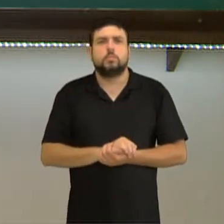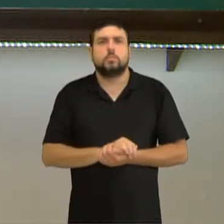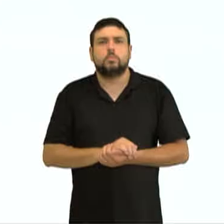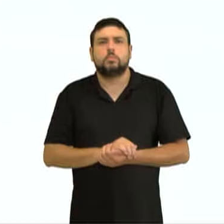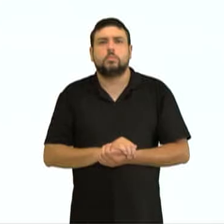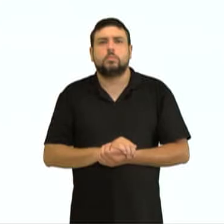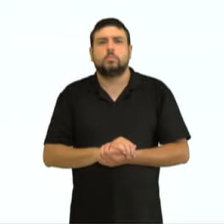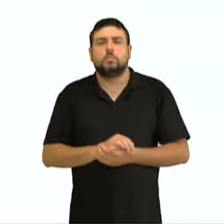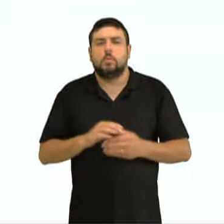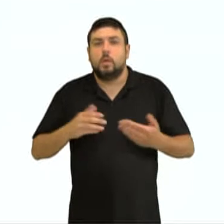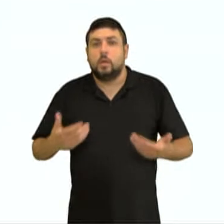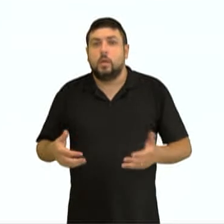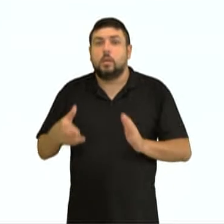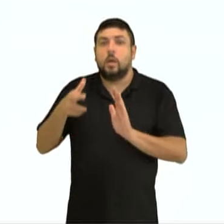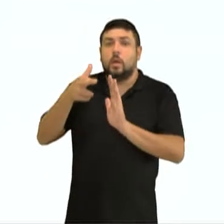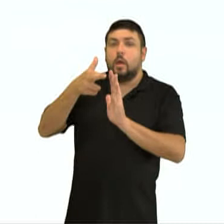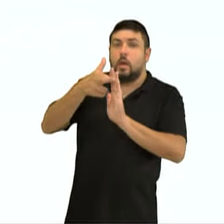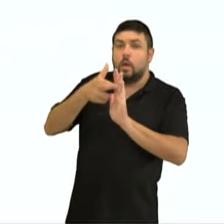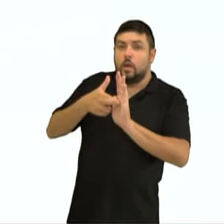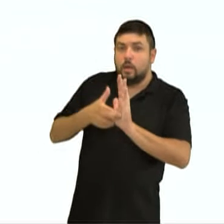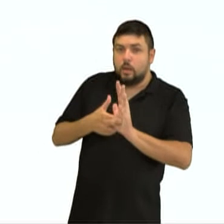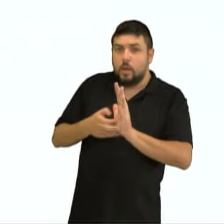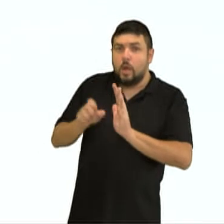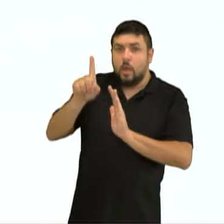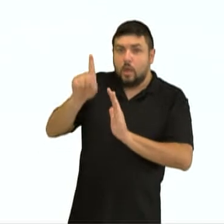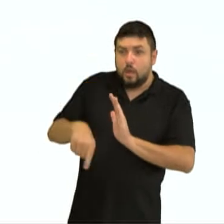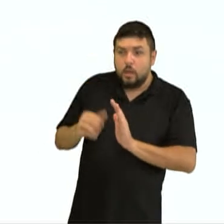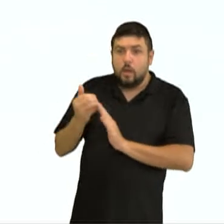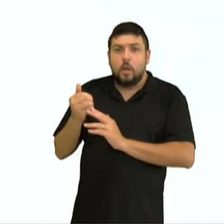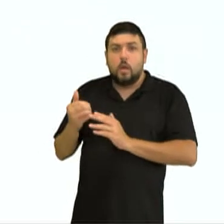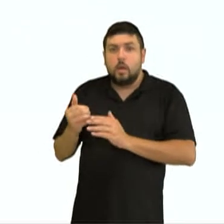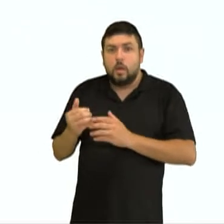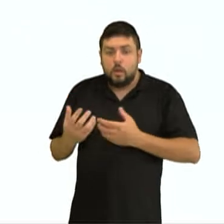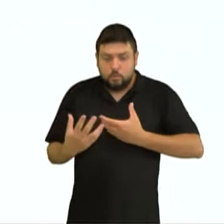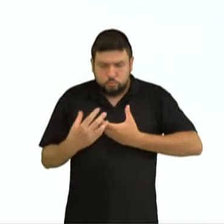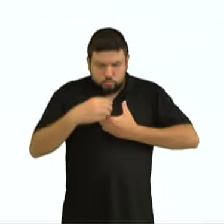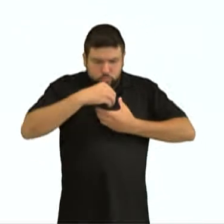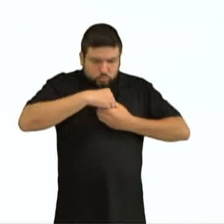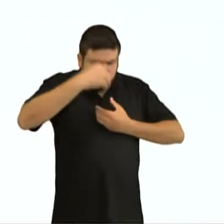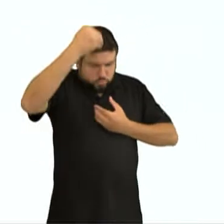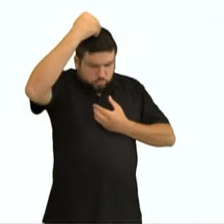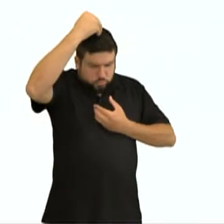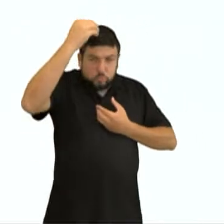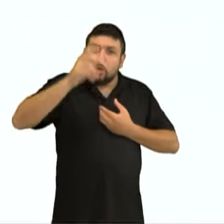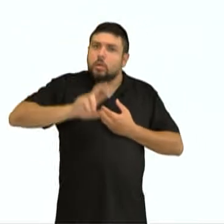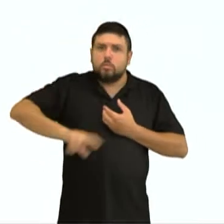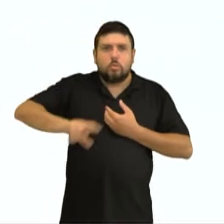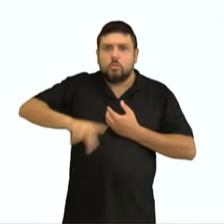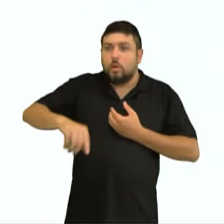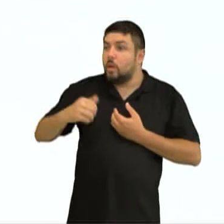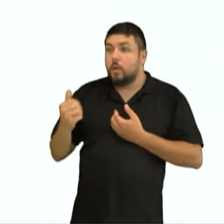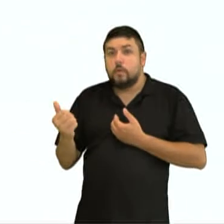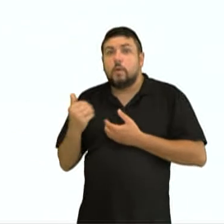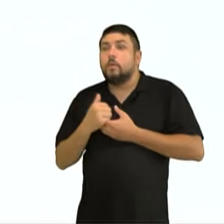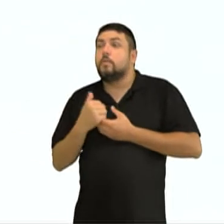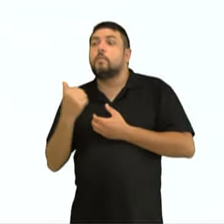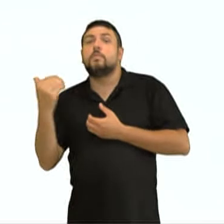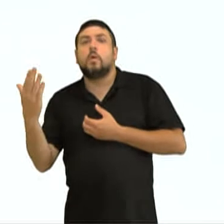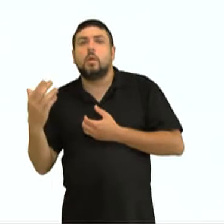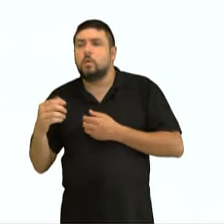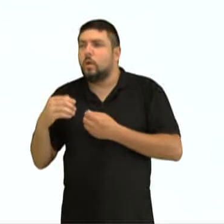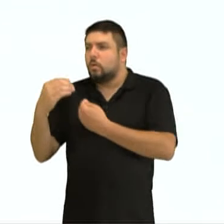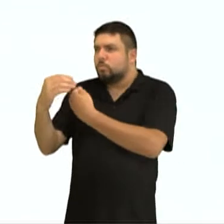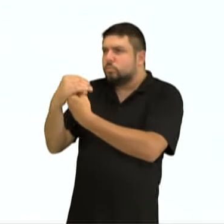a moral vem de fora do ser humano, é do grupo, não é sua, ela vem de fora para você. Alguém te explicou,